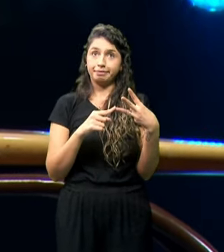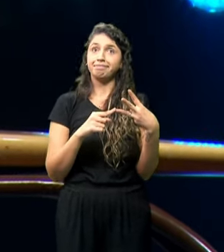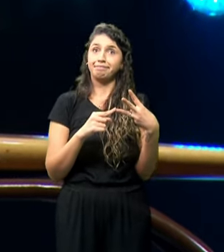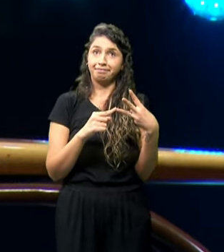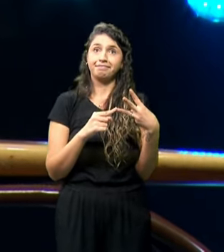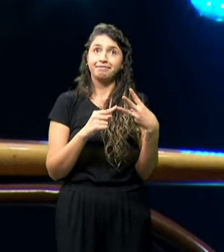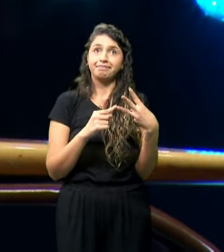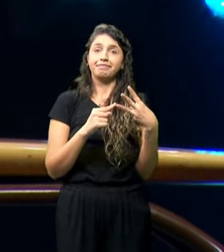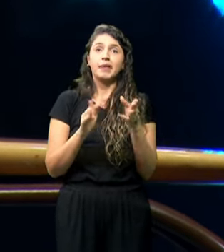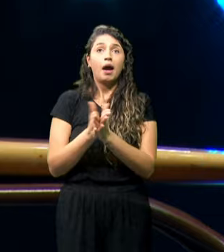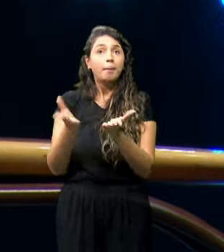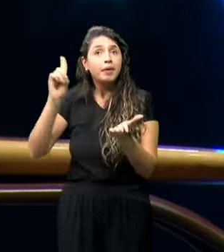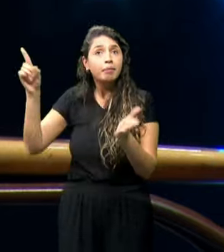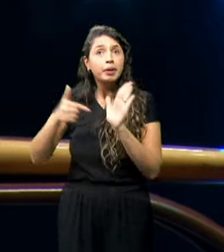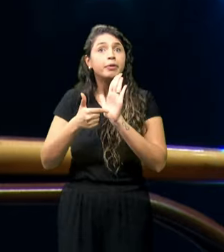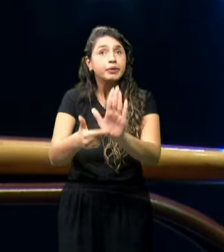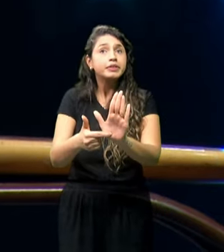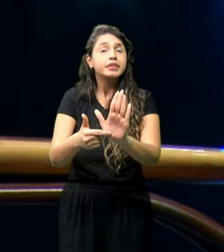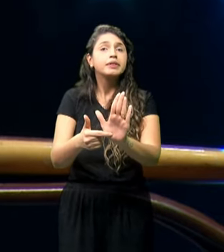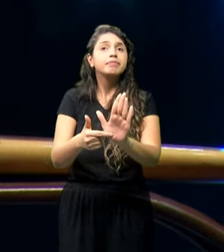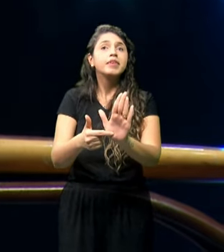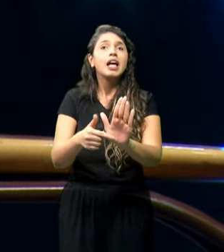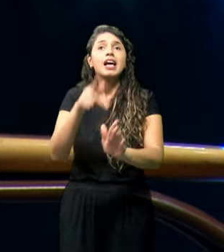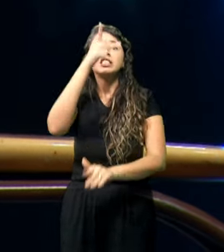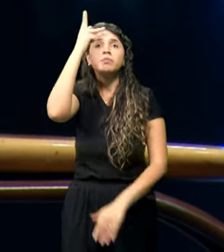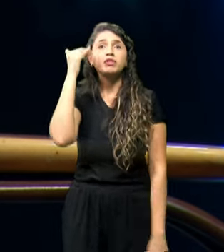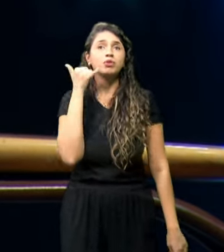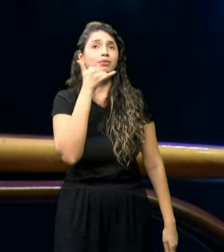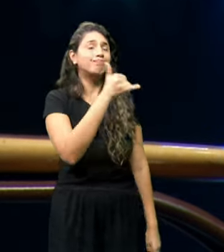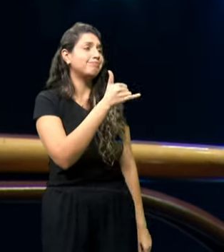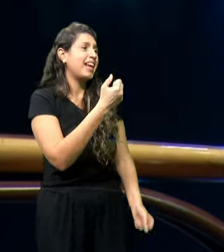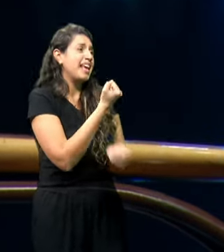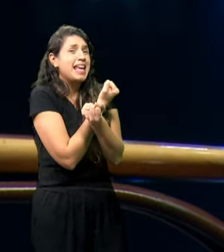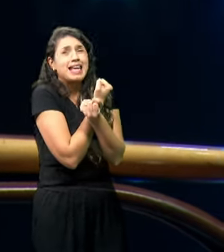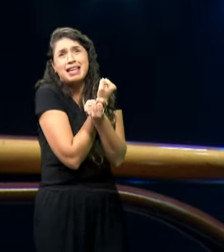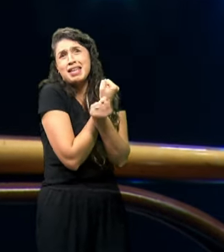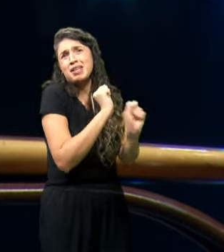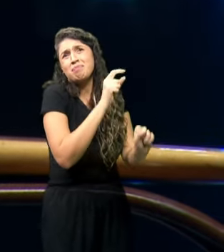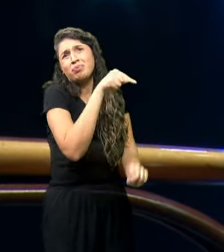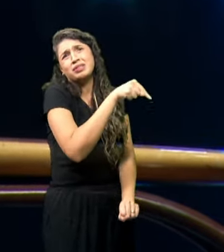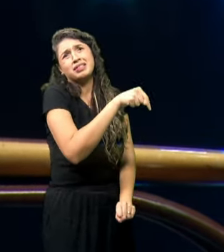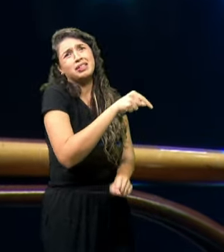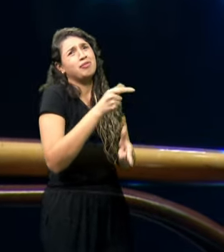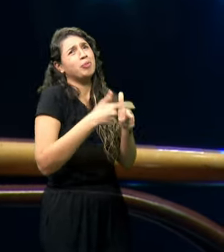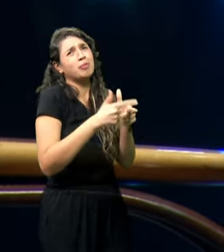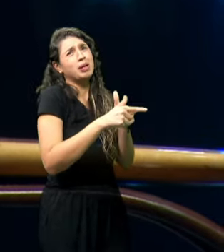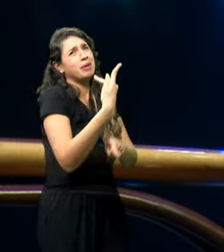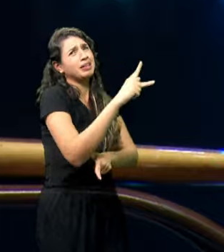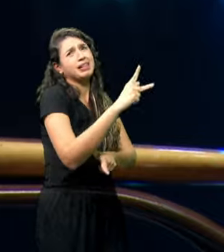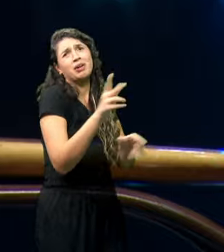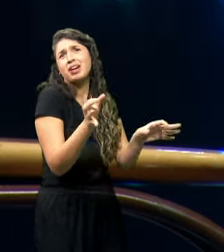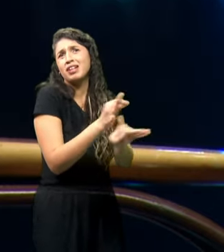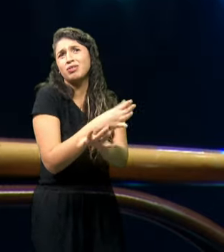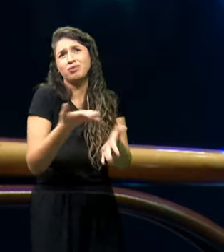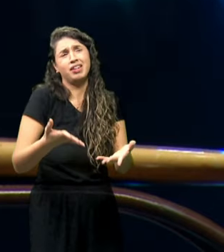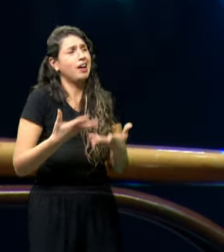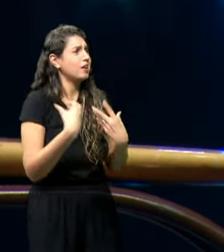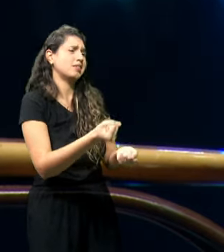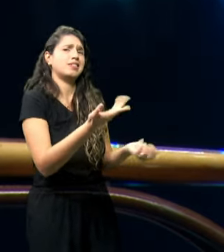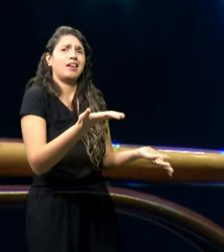É impossível resolver esse problema. Aceite o cego de Jericó, de Lucas